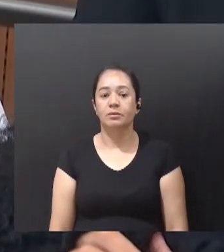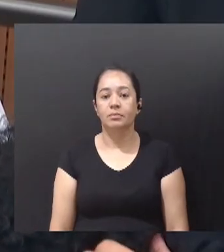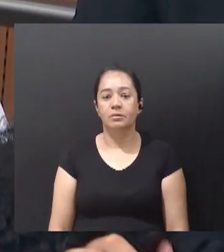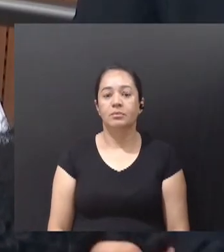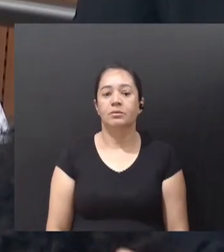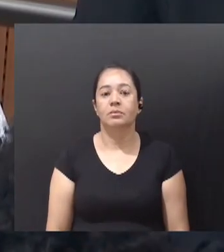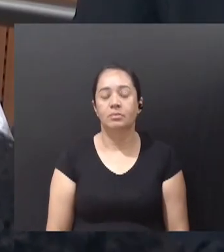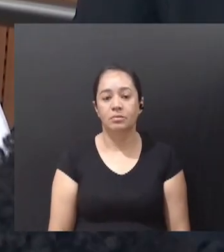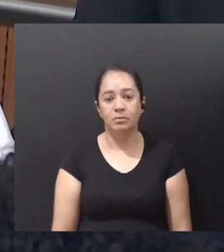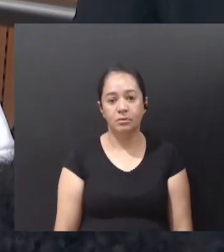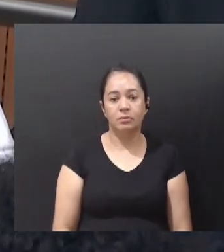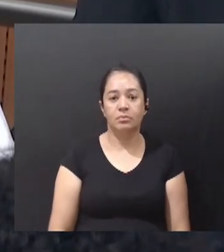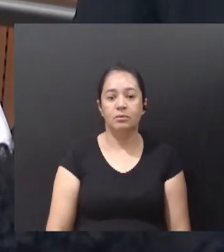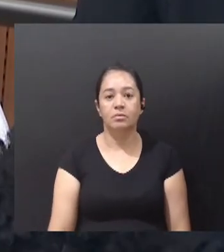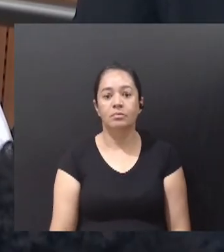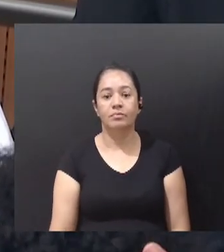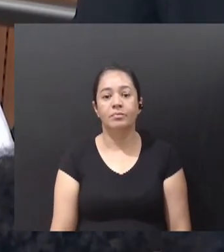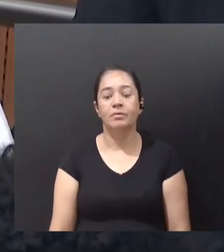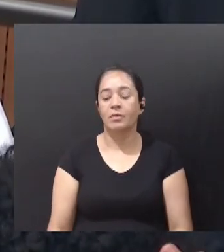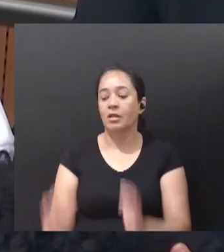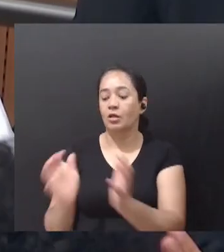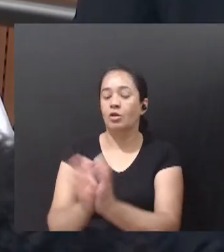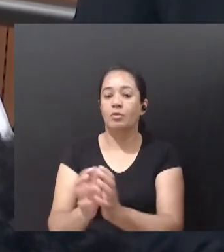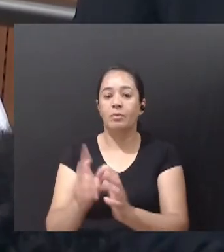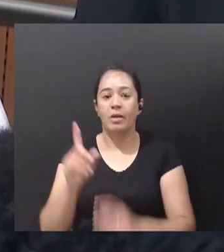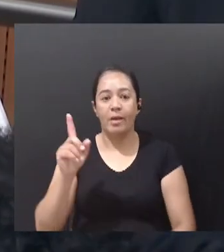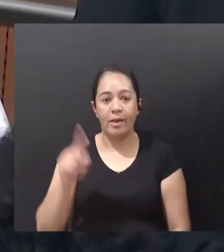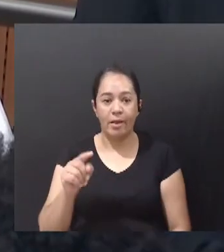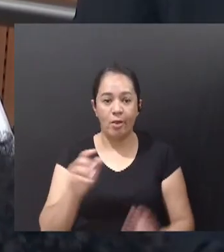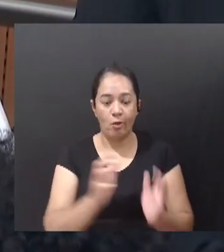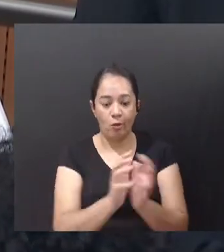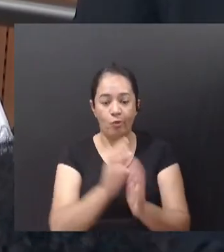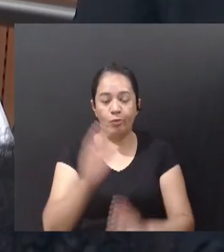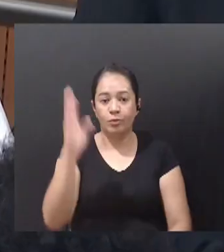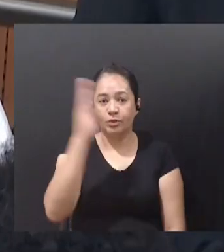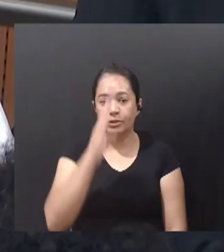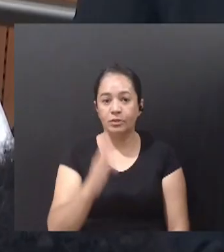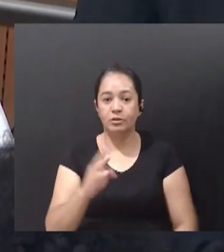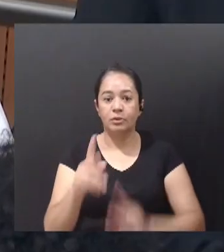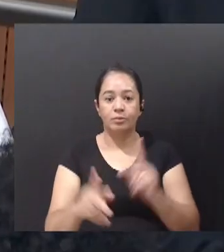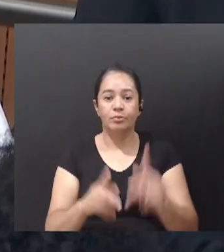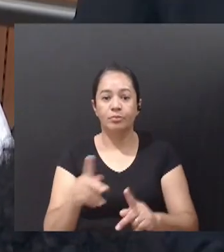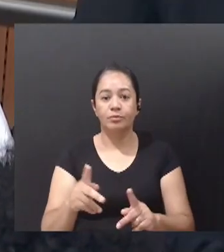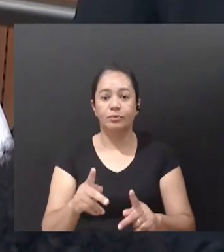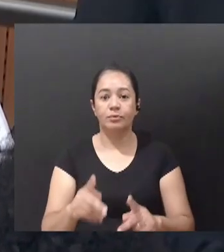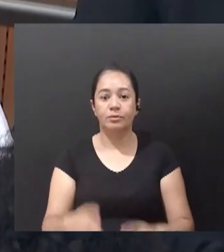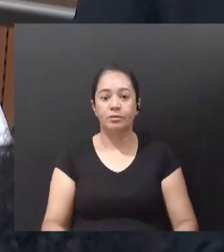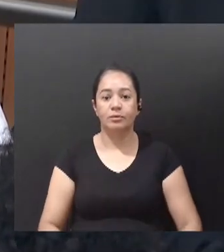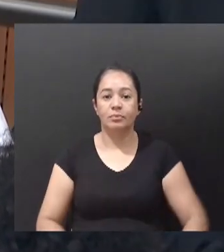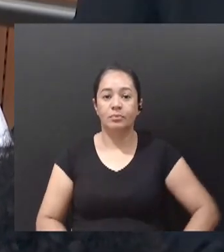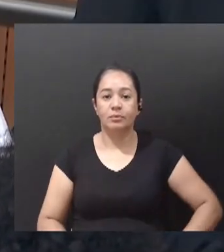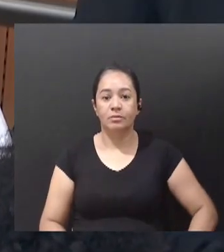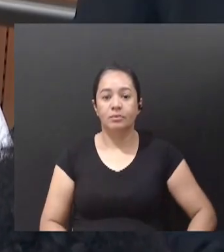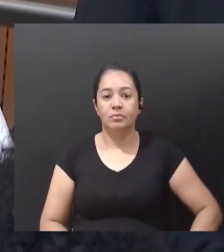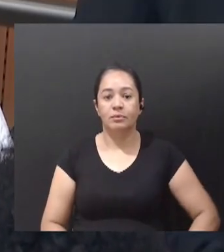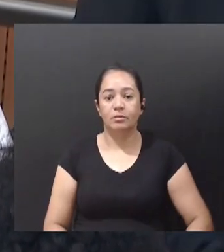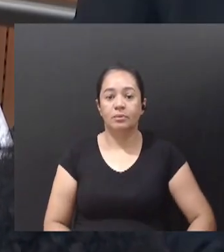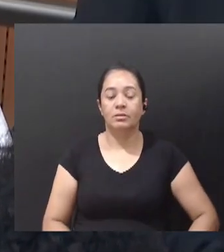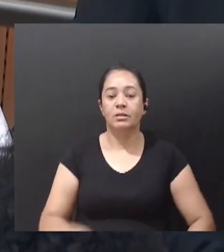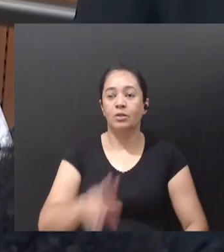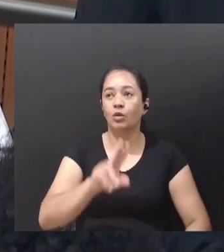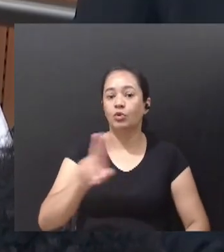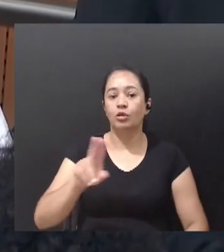E o Emancipa é uma rede nacional, né, de educação popular. Mas o Emancipa Jordi, ele carrega o nome do Jordi Moura, que foi um